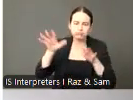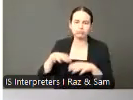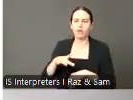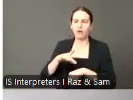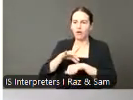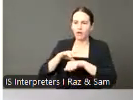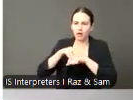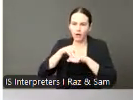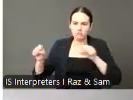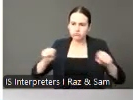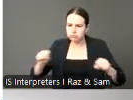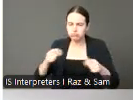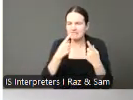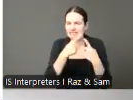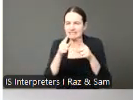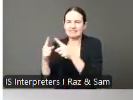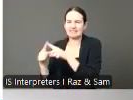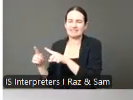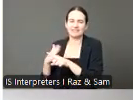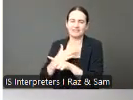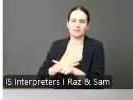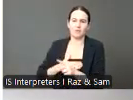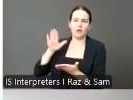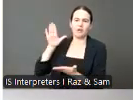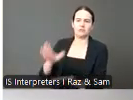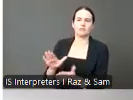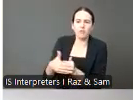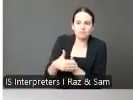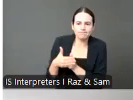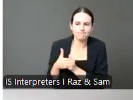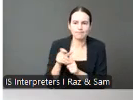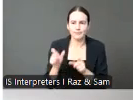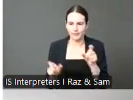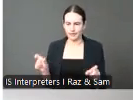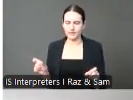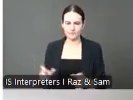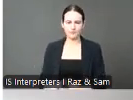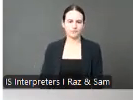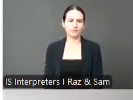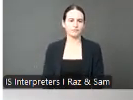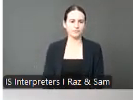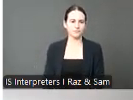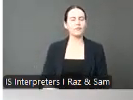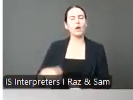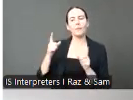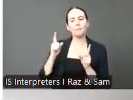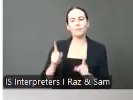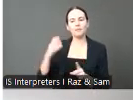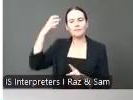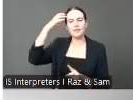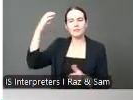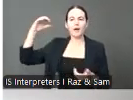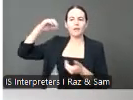assim como o pessoal de saúde. Isso na mão do atual governo, que pretende atuar e renovar o saúde